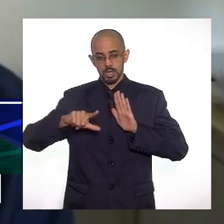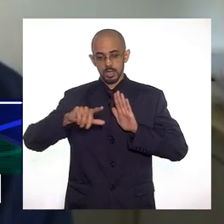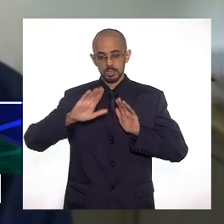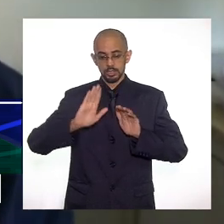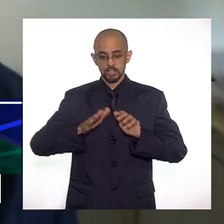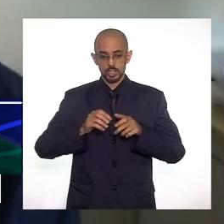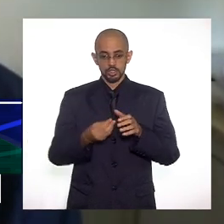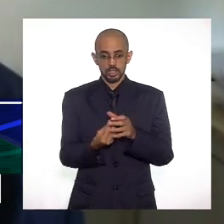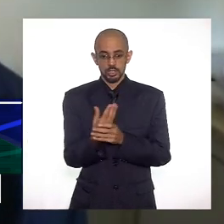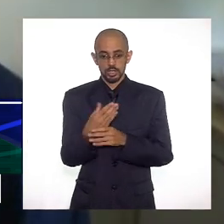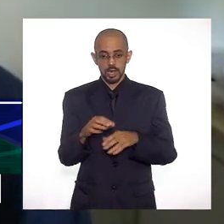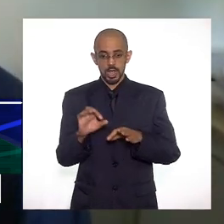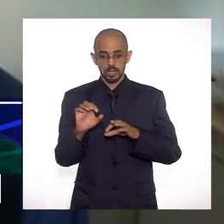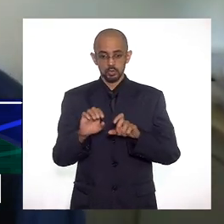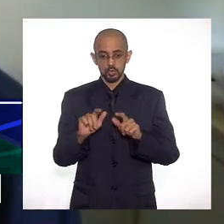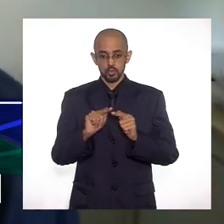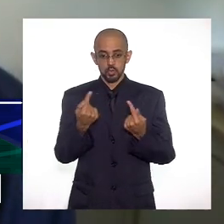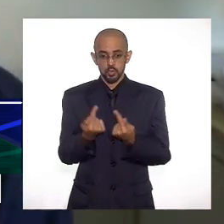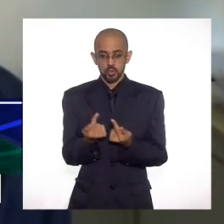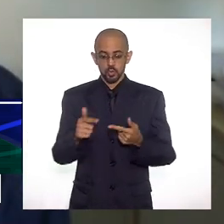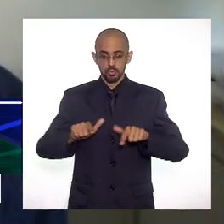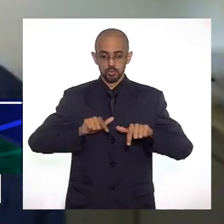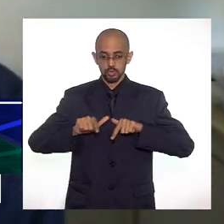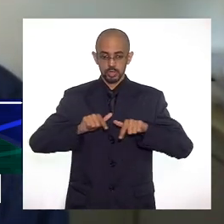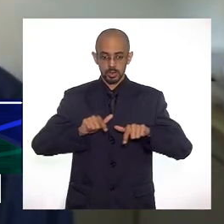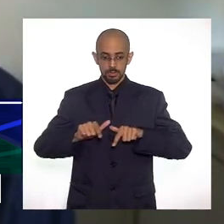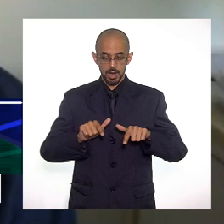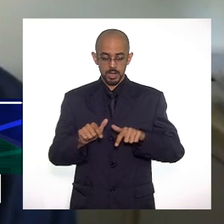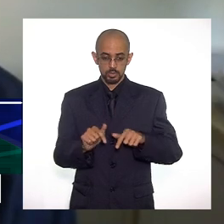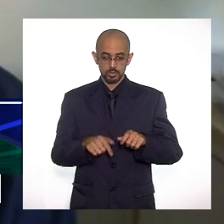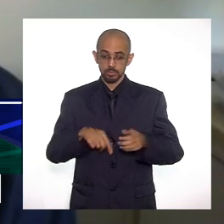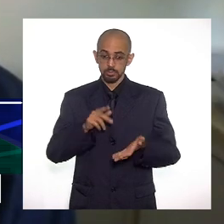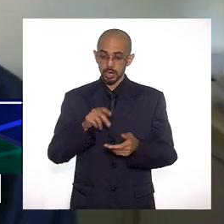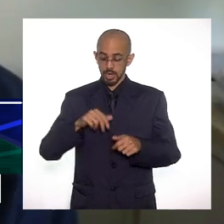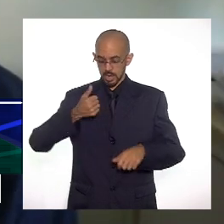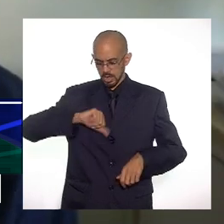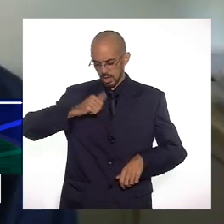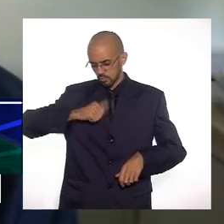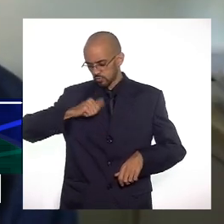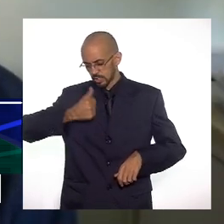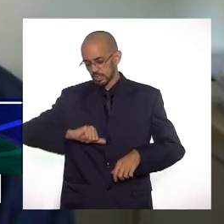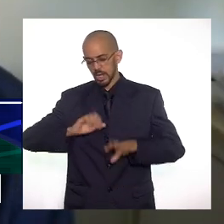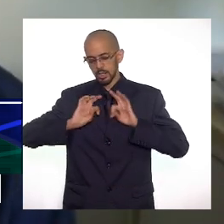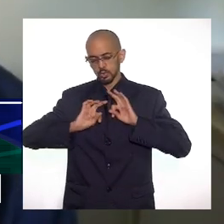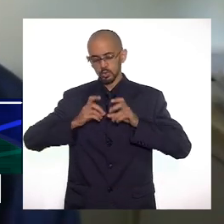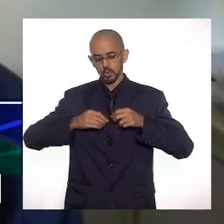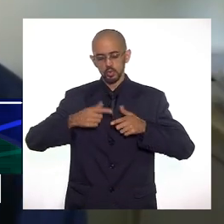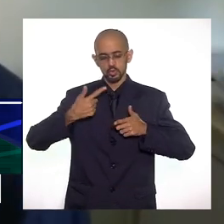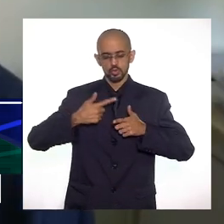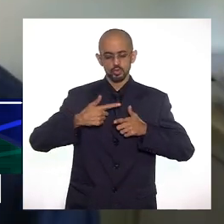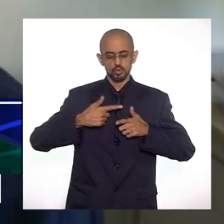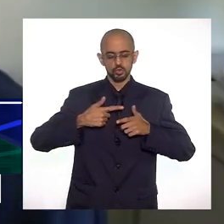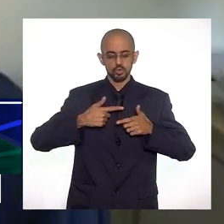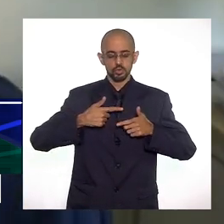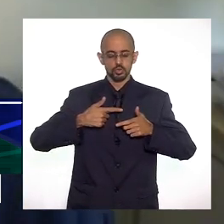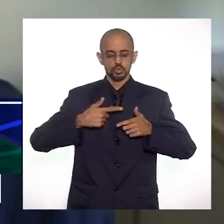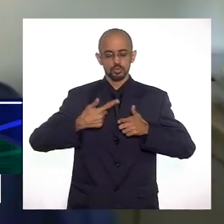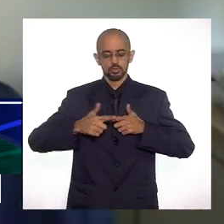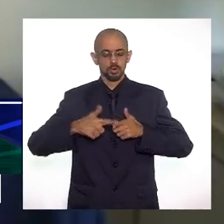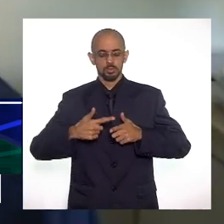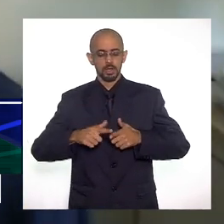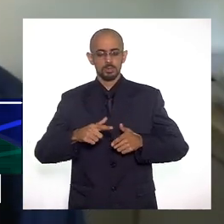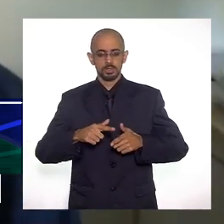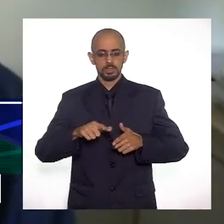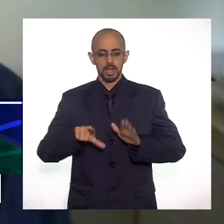estruturado um grupo de trabalho exatamente para examinar todas as questões da lei de responsabilidade